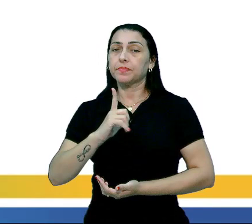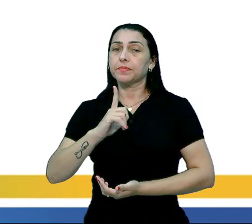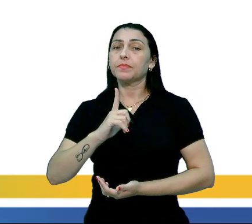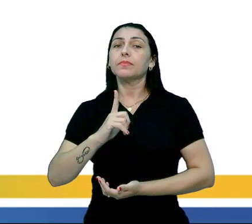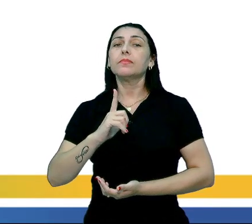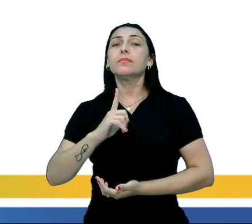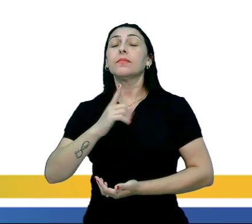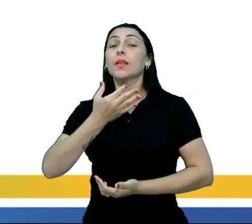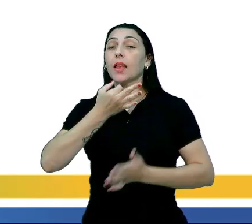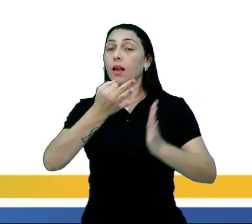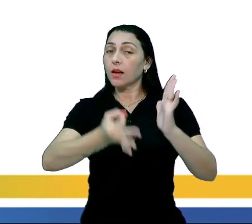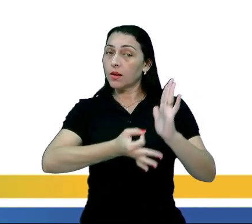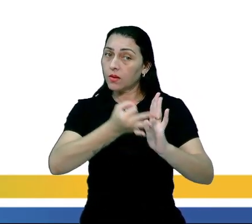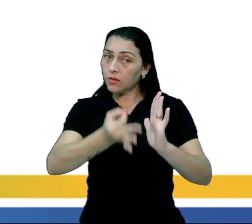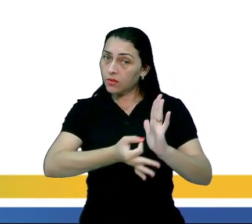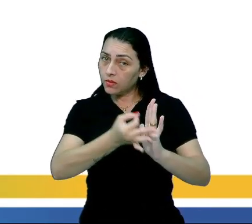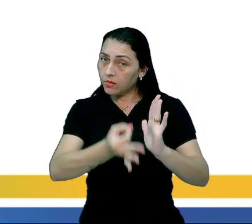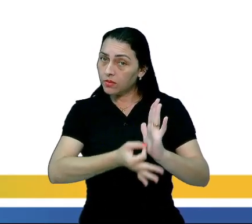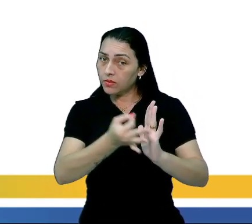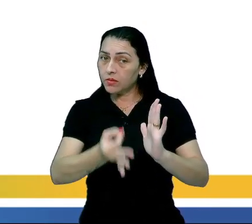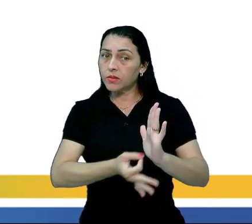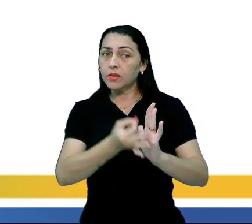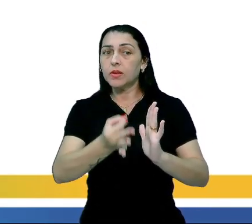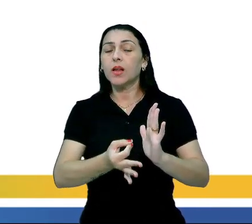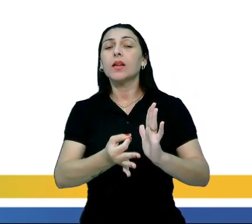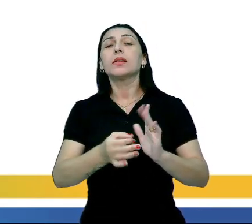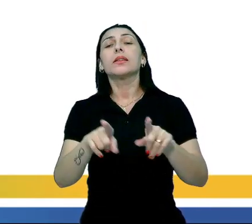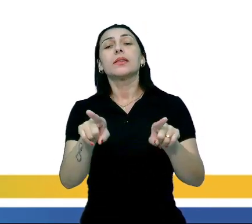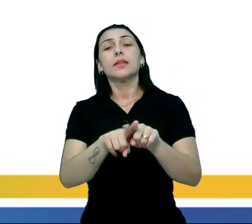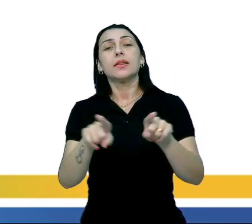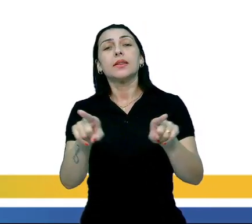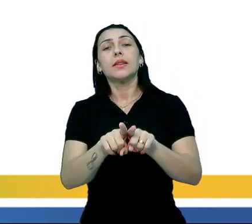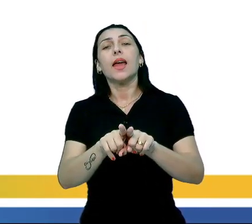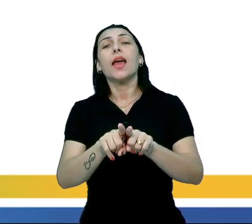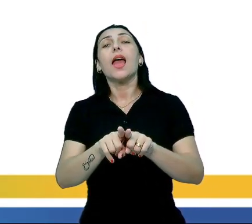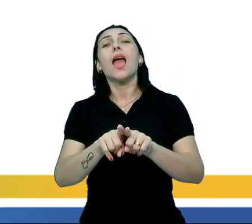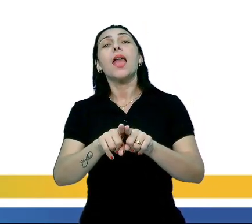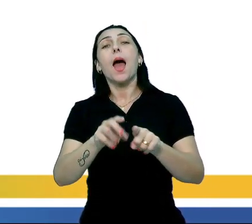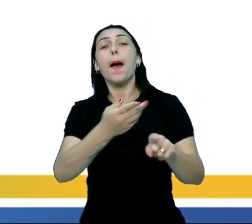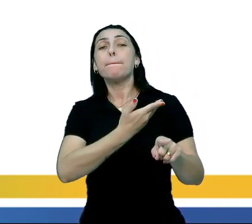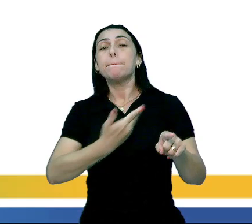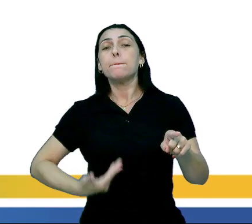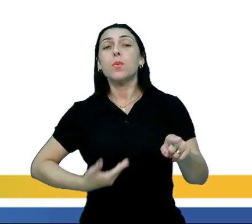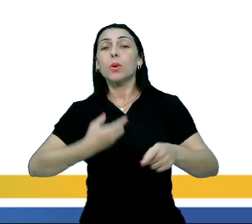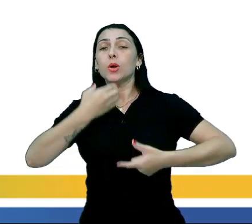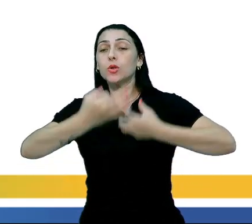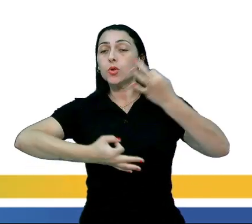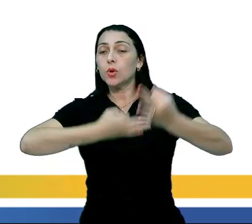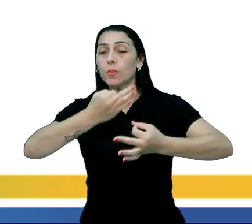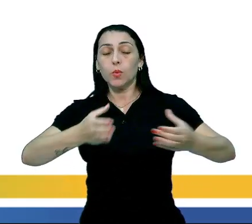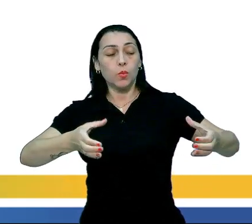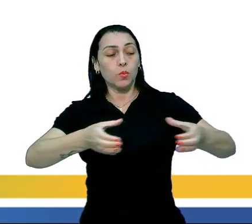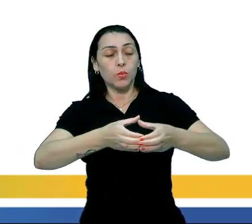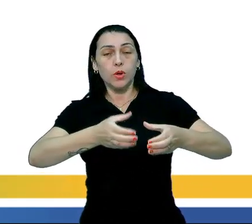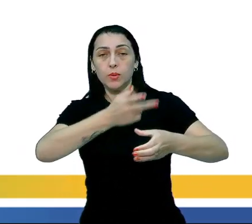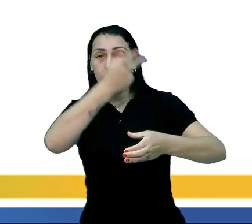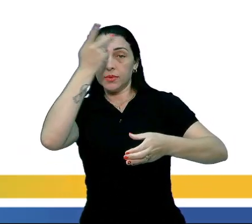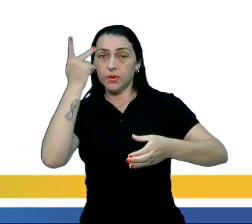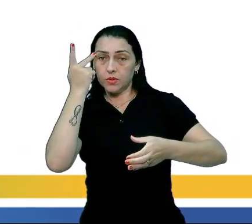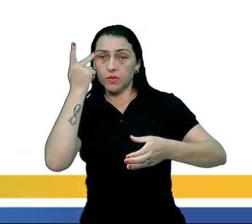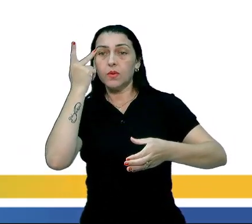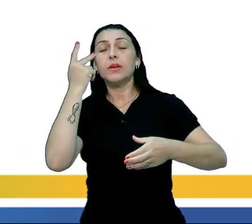caráter argumentativo, como eu acabei de falar, norteia a exposição pública de opiniões, um coletivo de